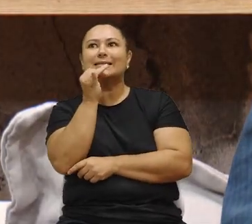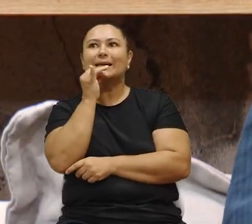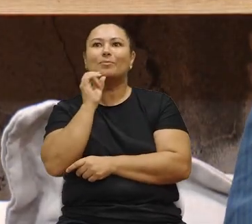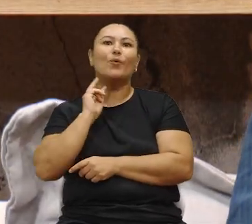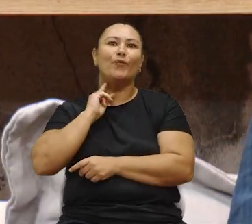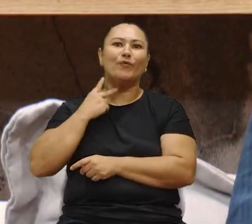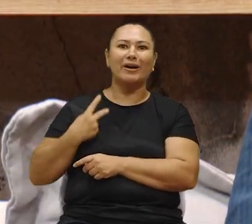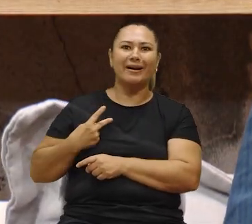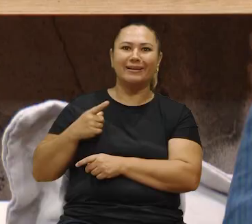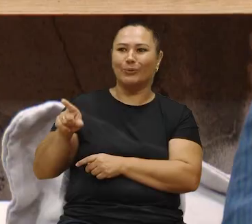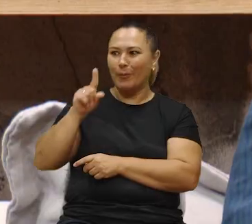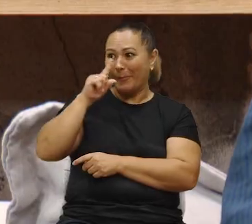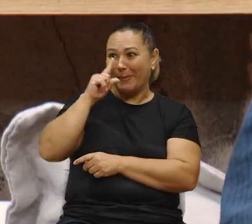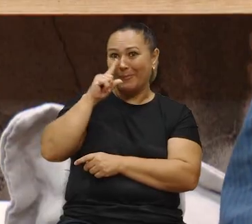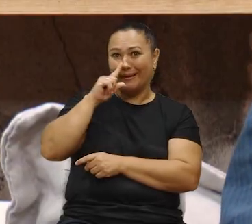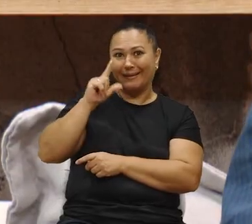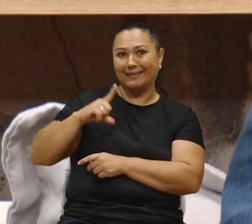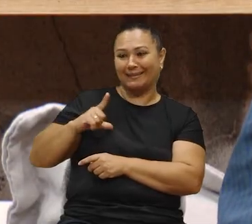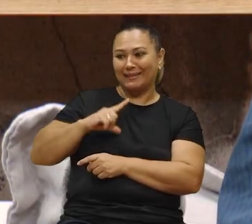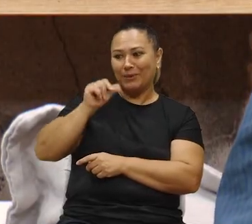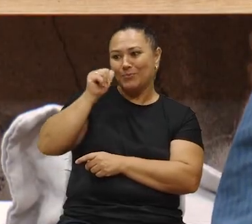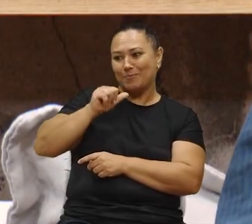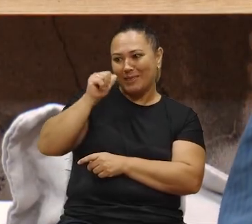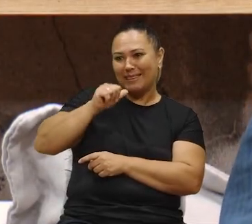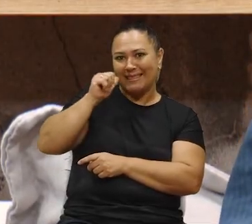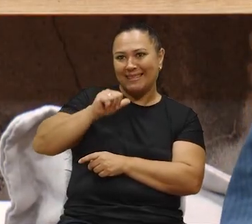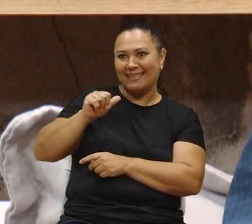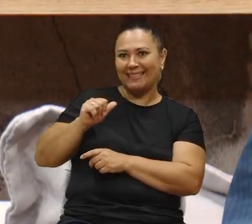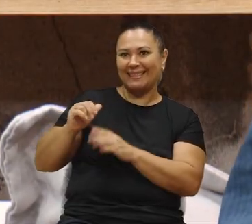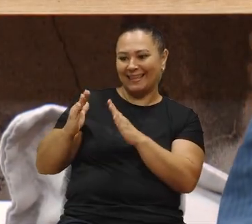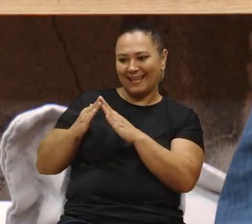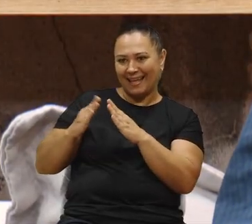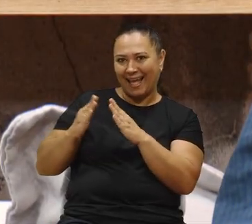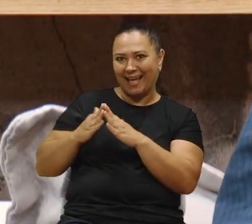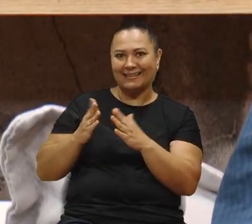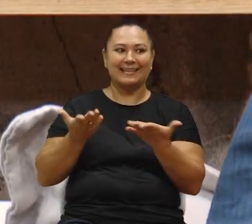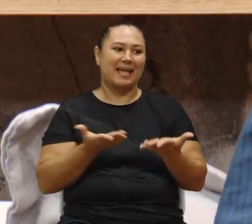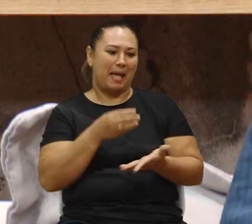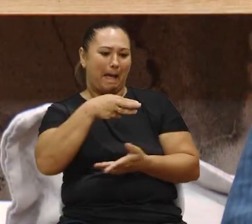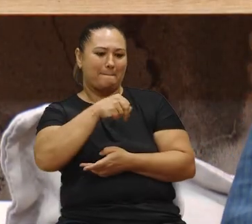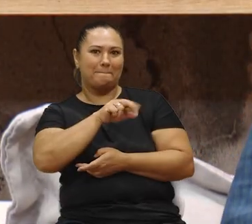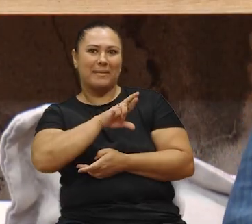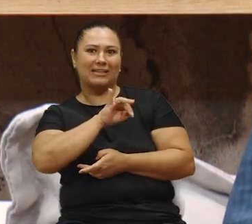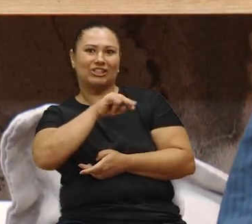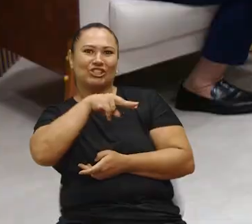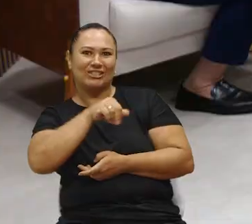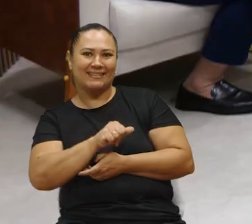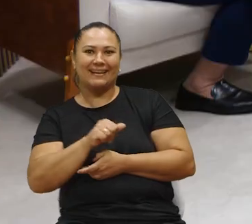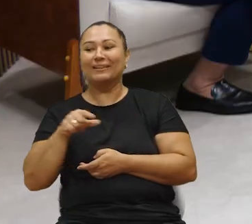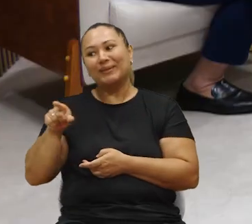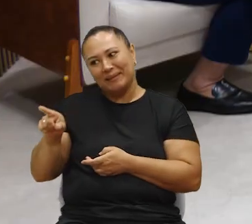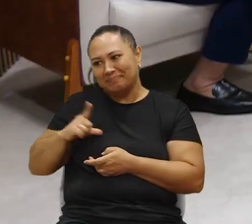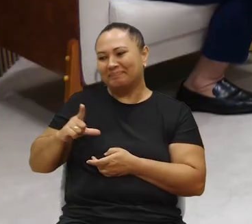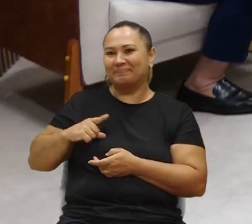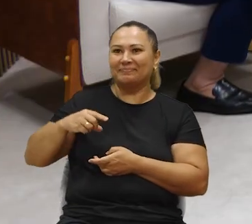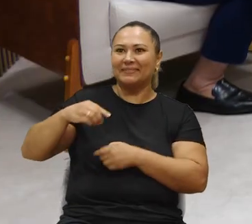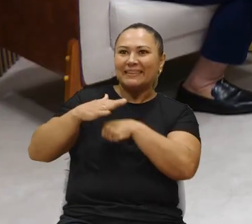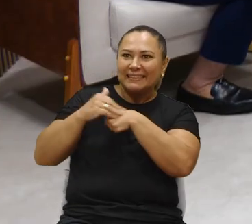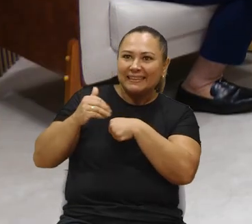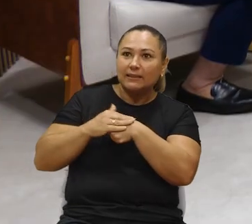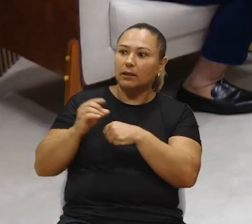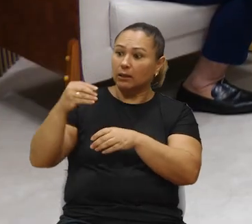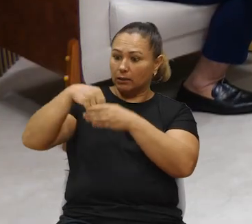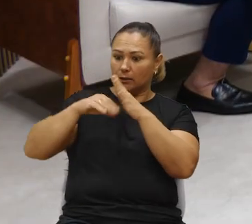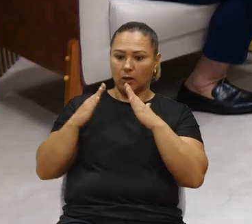tu que é mãe, né? Que tu tem uma menina, né, em casa, aquela menina querida, a Martina querida,